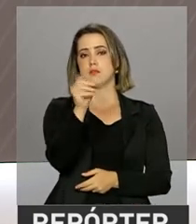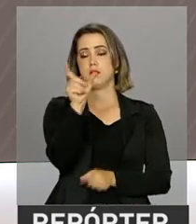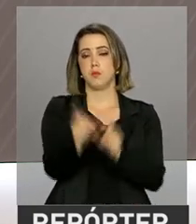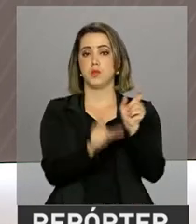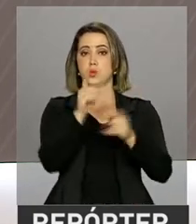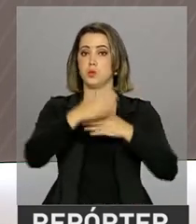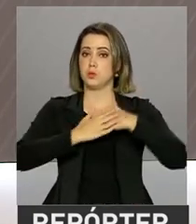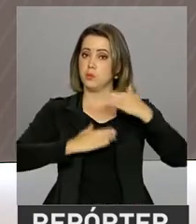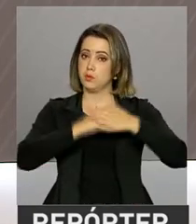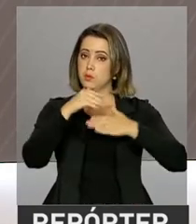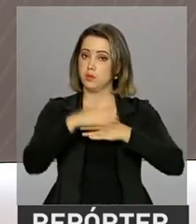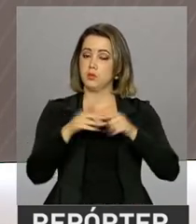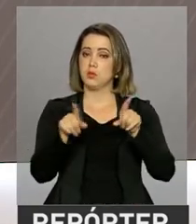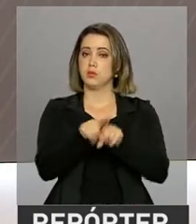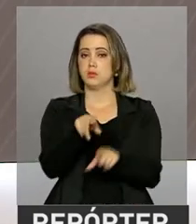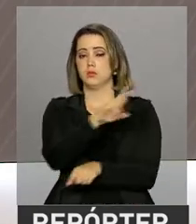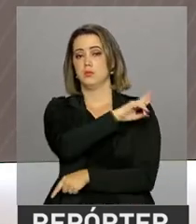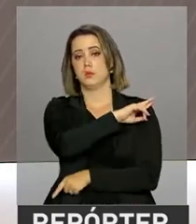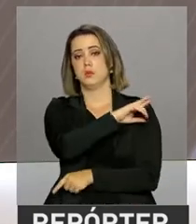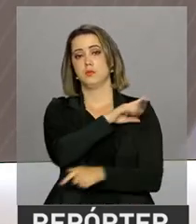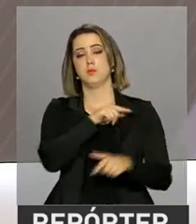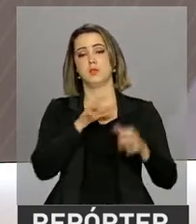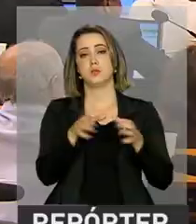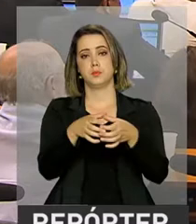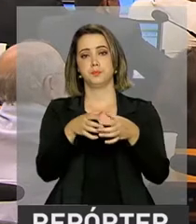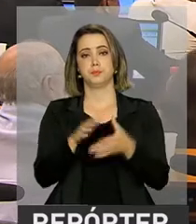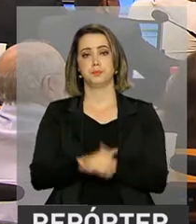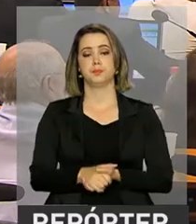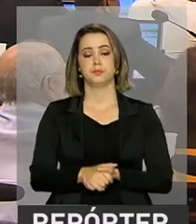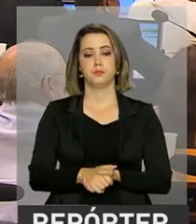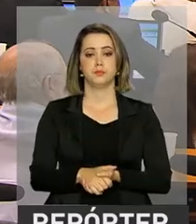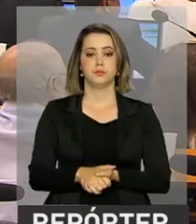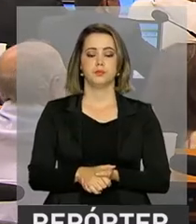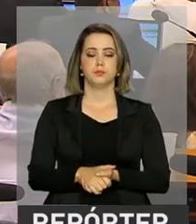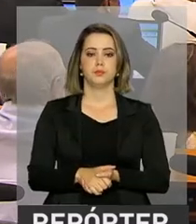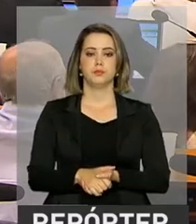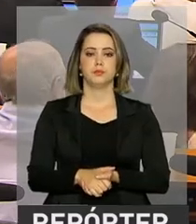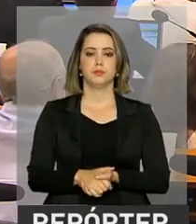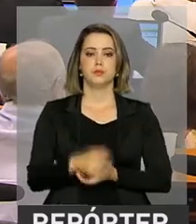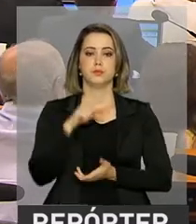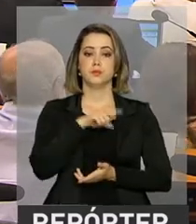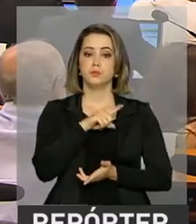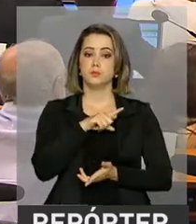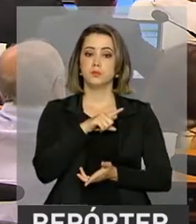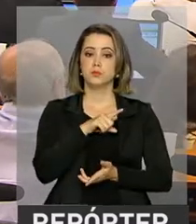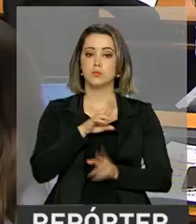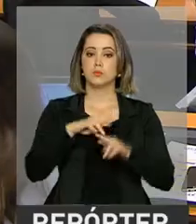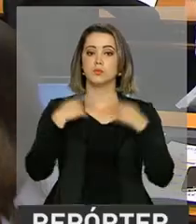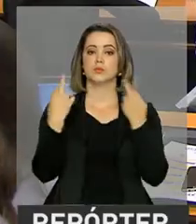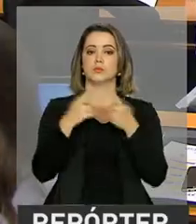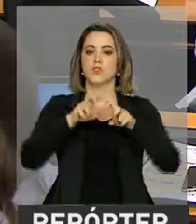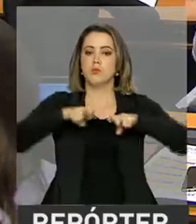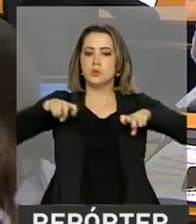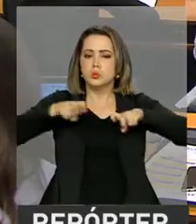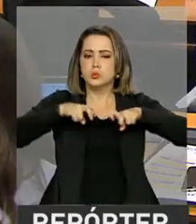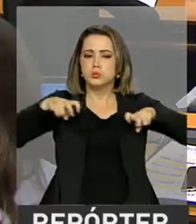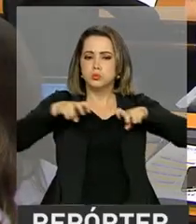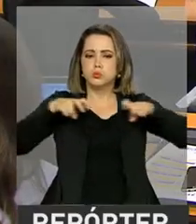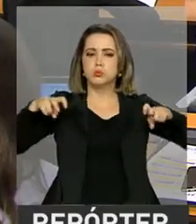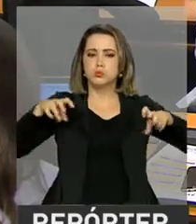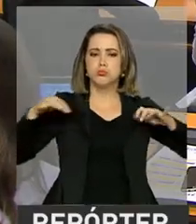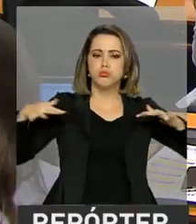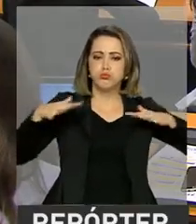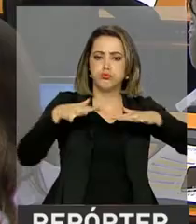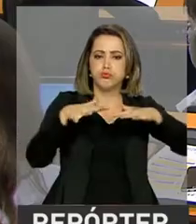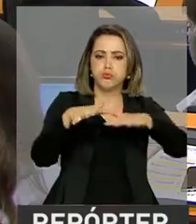além de representantes do setor foi uma sessão disputada o plenário da câmara dos deputados